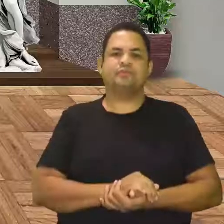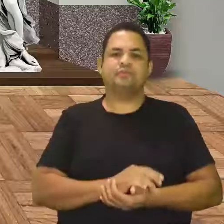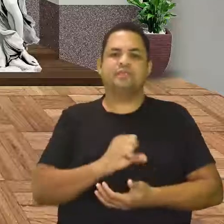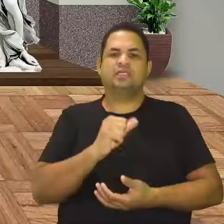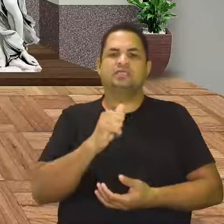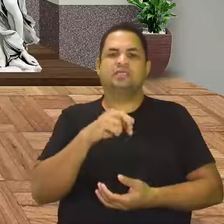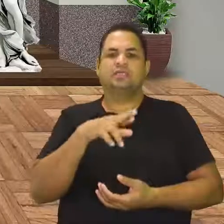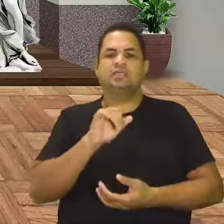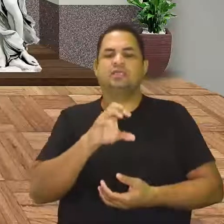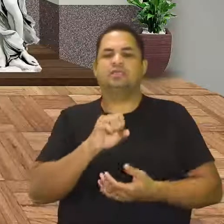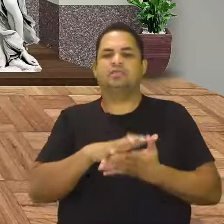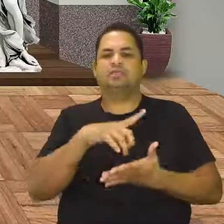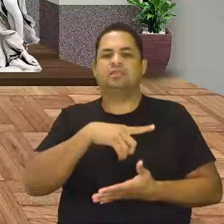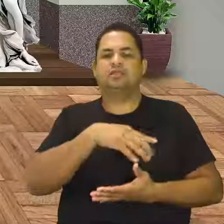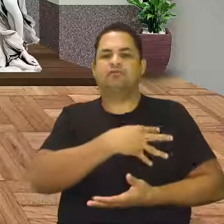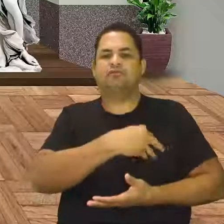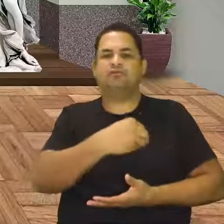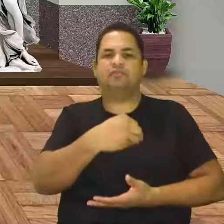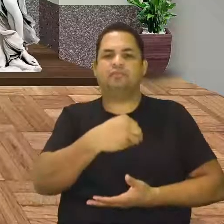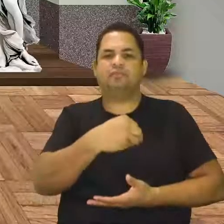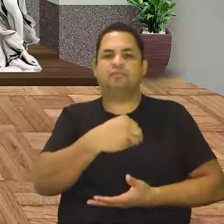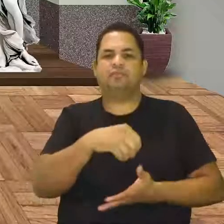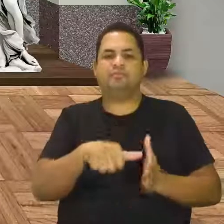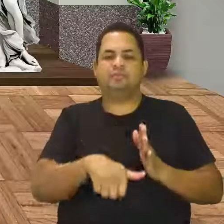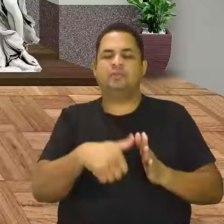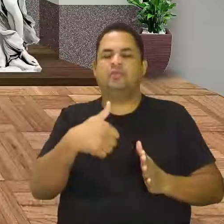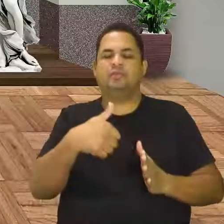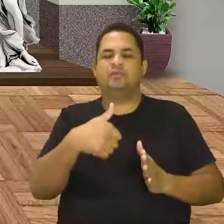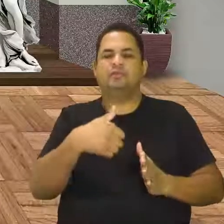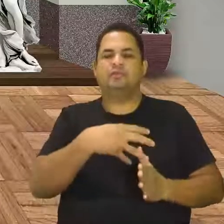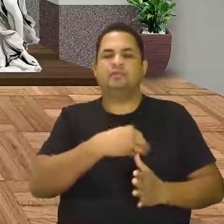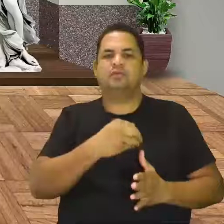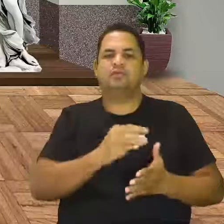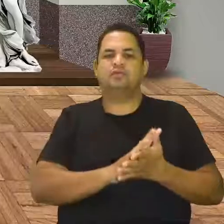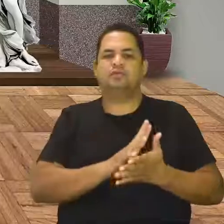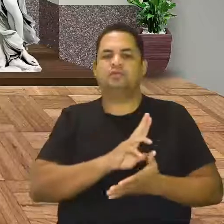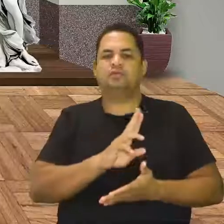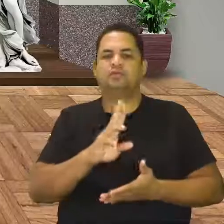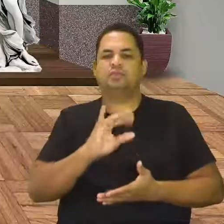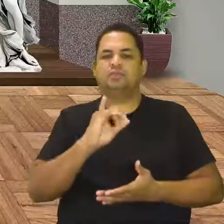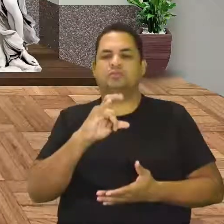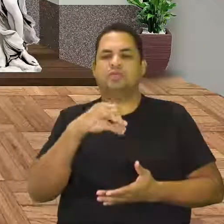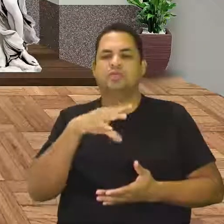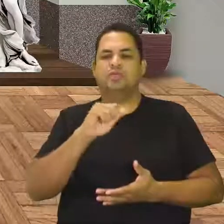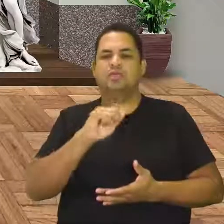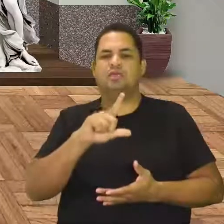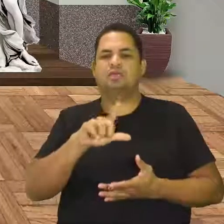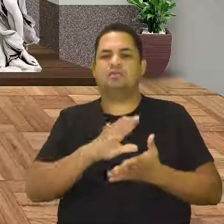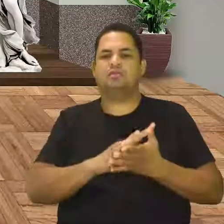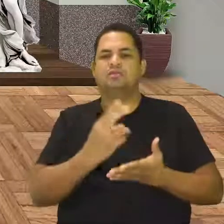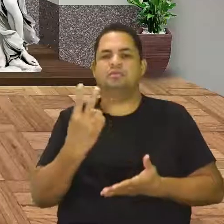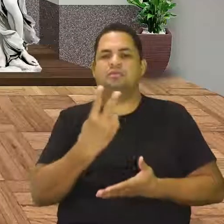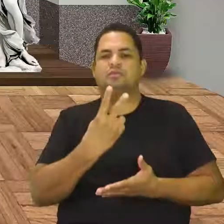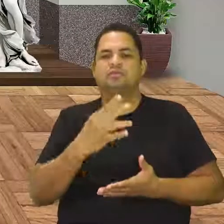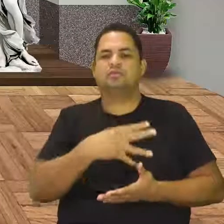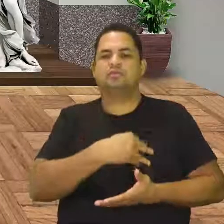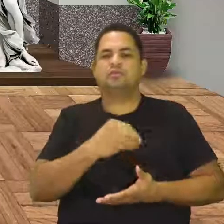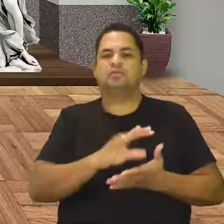Sara tem um filho, o primeiro filho dele vai ser o Ismael. O segundo filho é